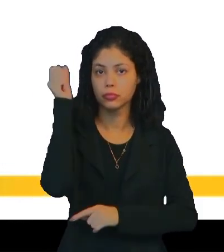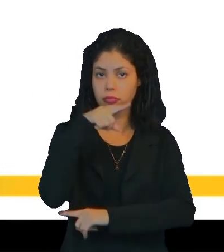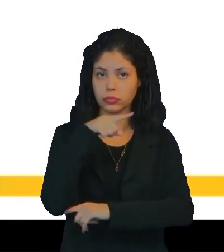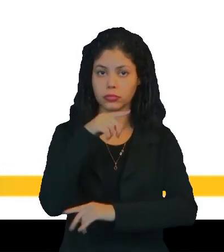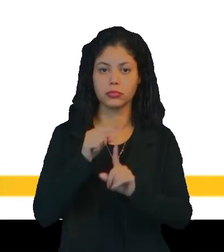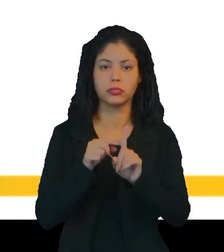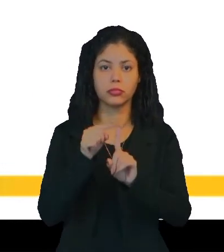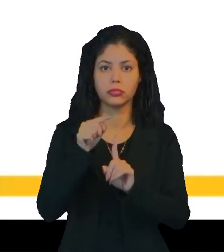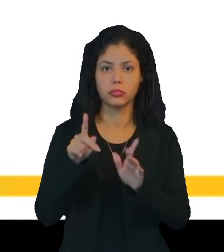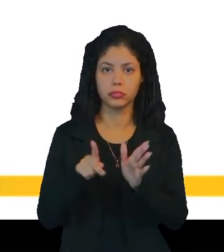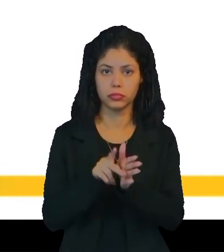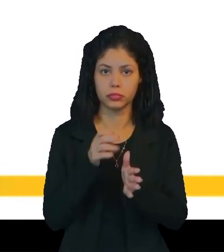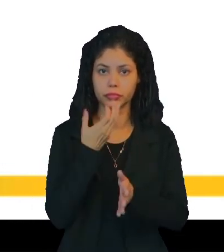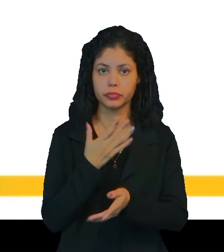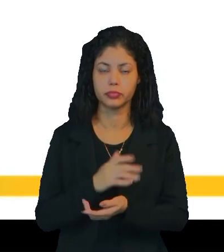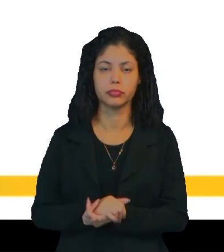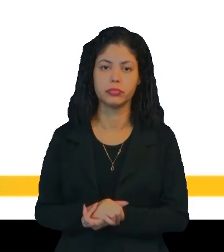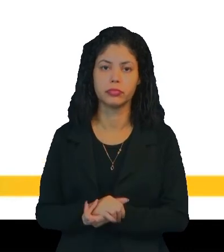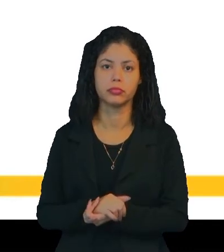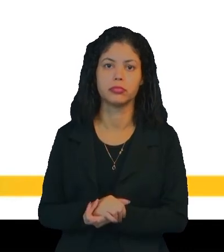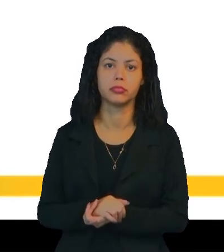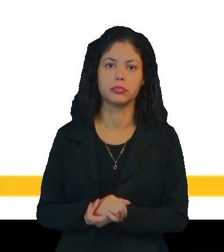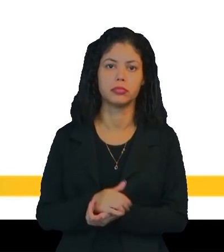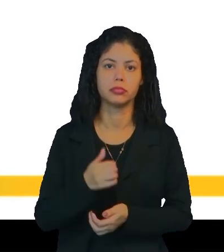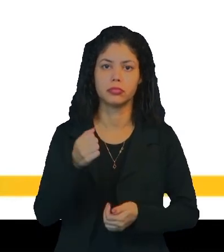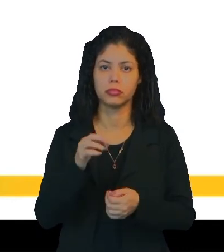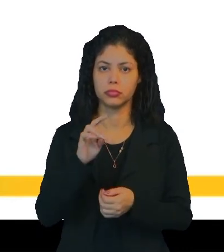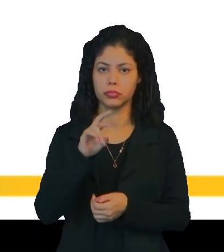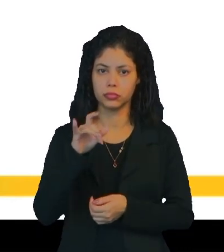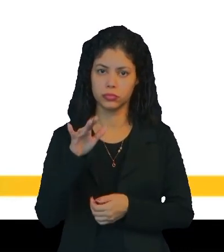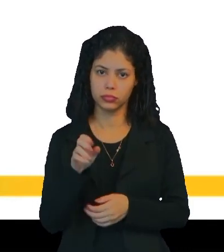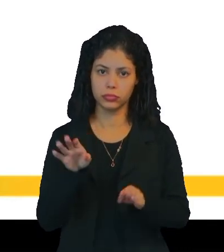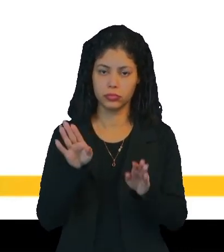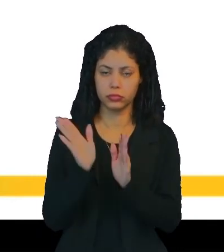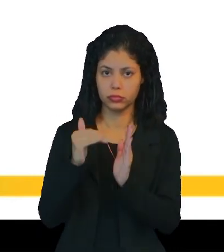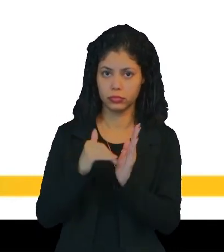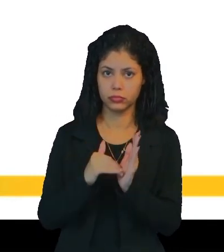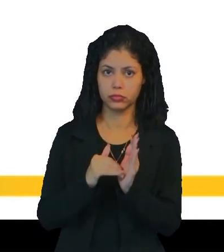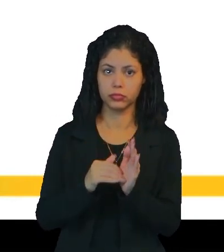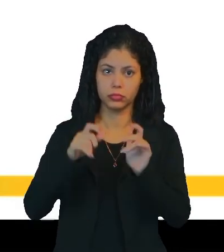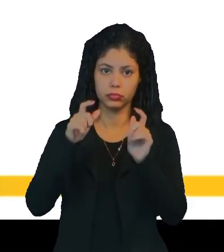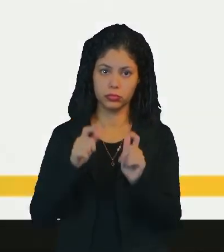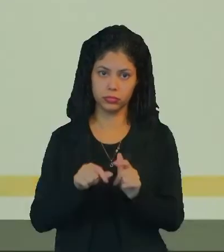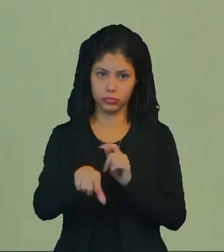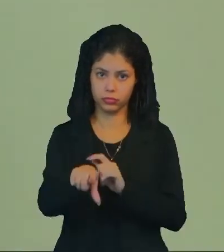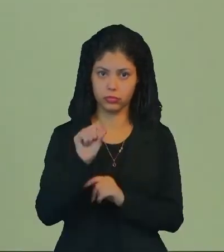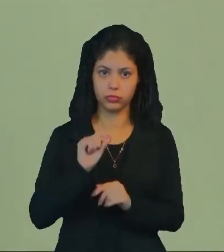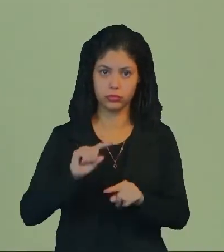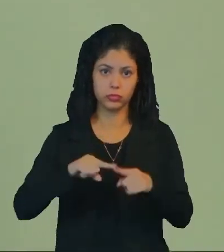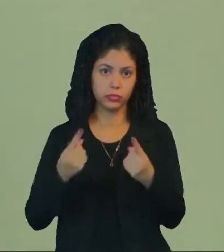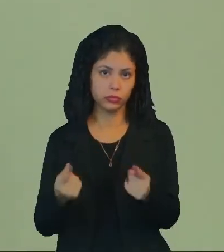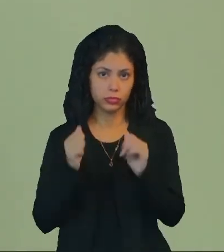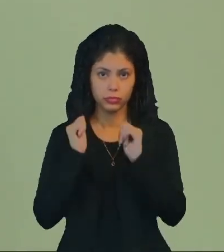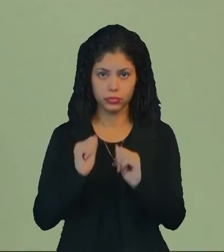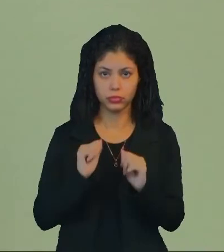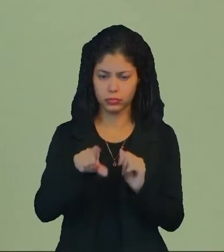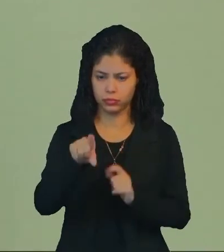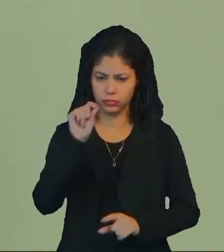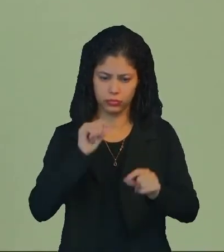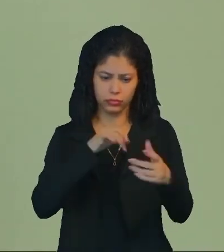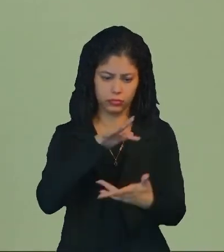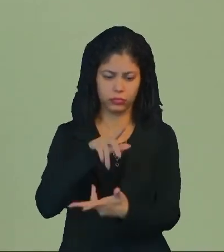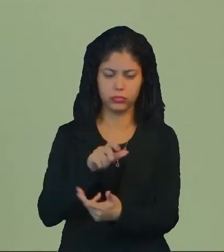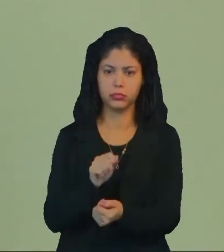luz, temperatura adequada, viabilidade de transporte das pessoas, até o planeta selecionado. Então, para poder selecionar